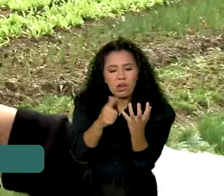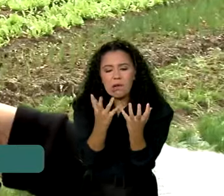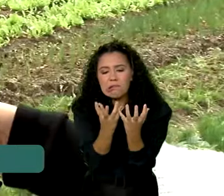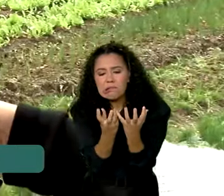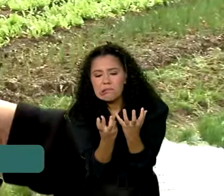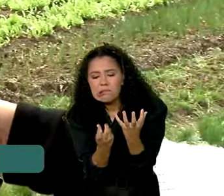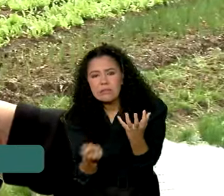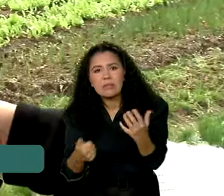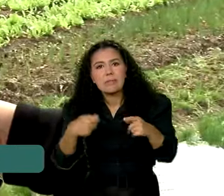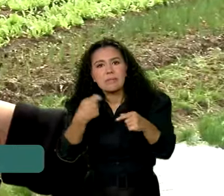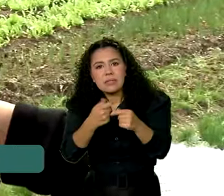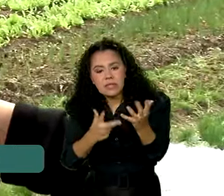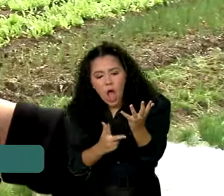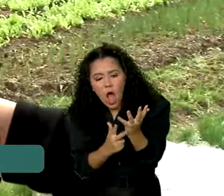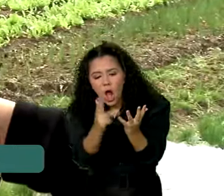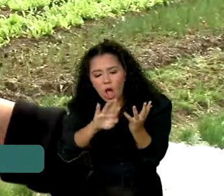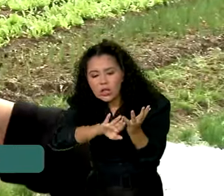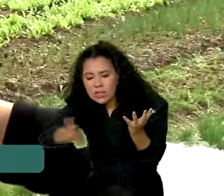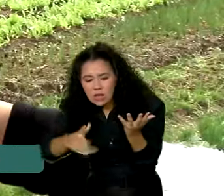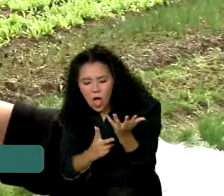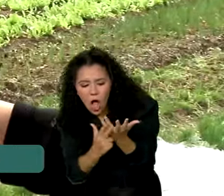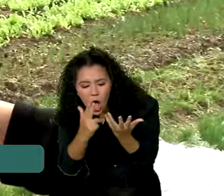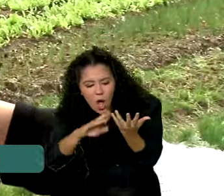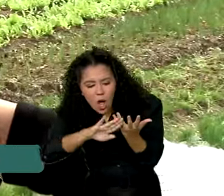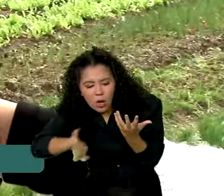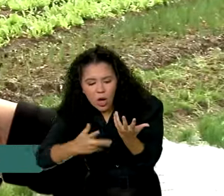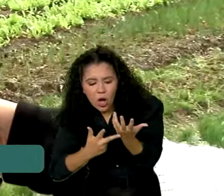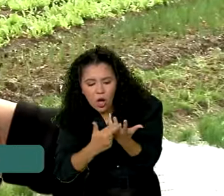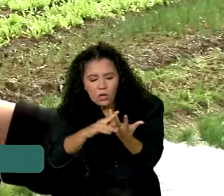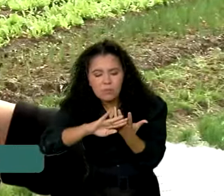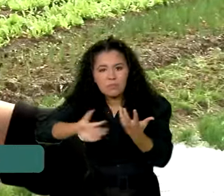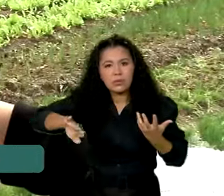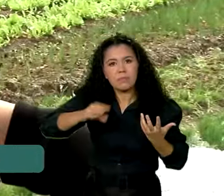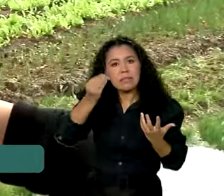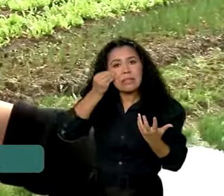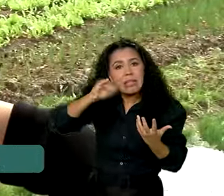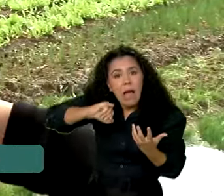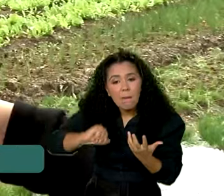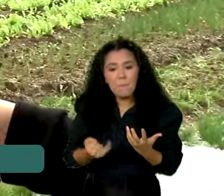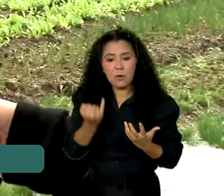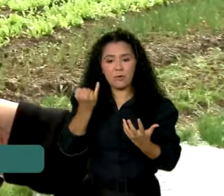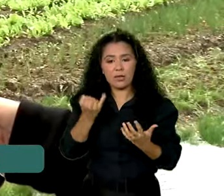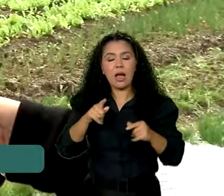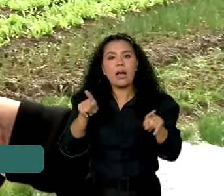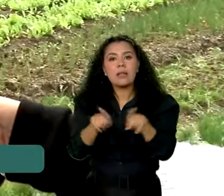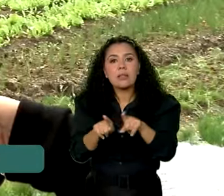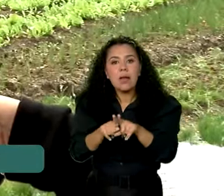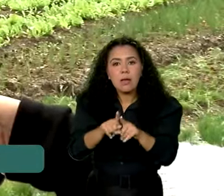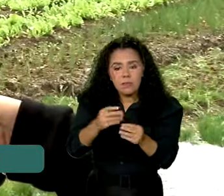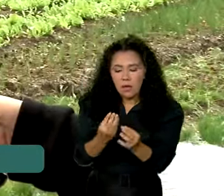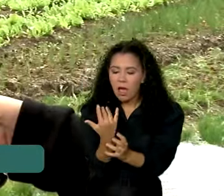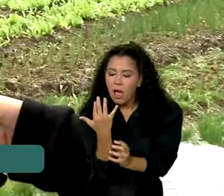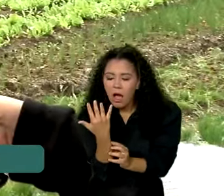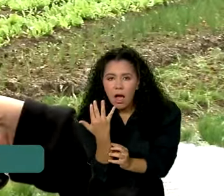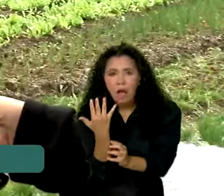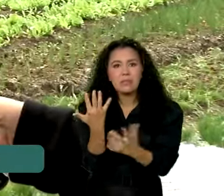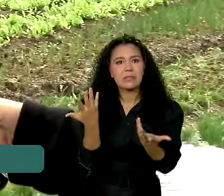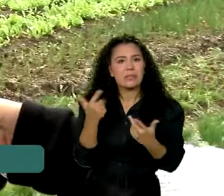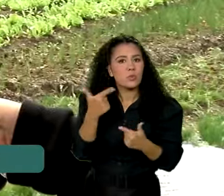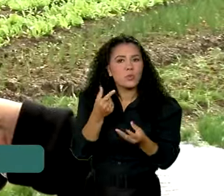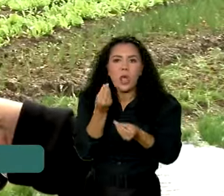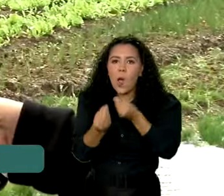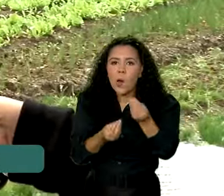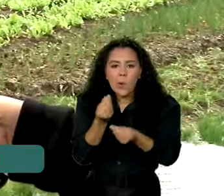que cortar, botar fora para reaproveitar a soca novamente, né? As cebolinhas que estão apodrecendo não tem mais como a